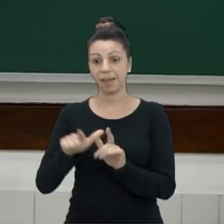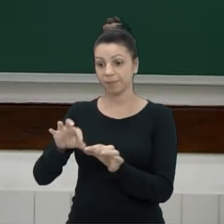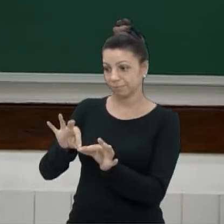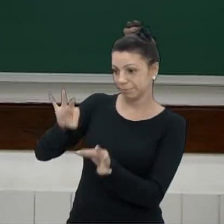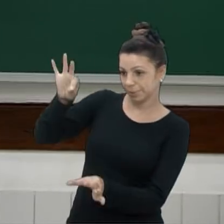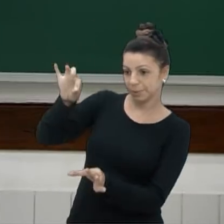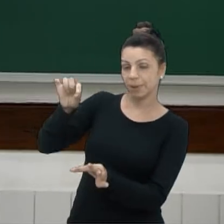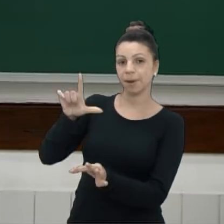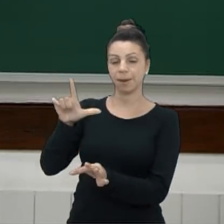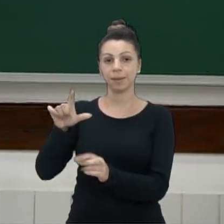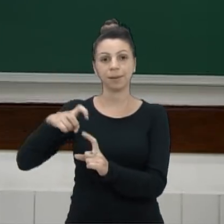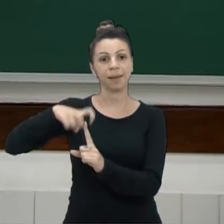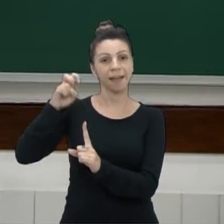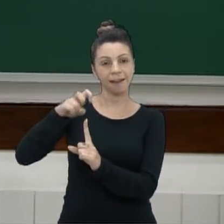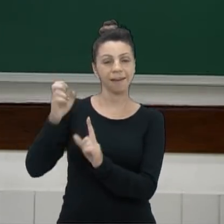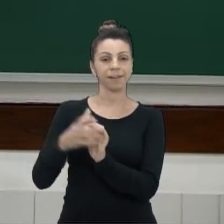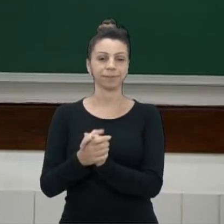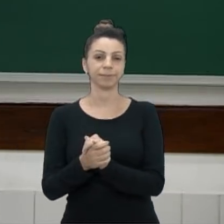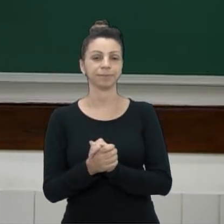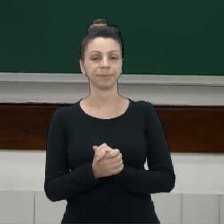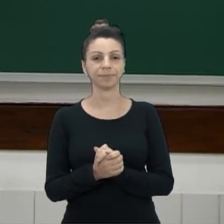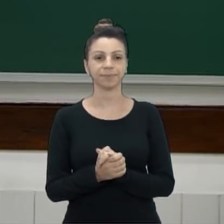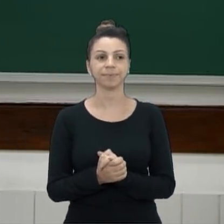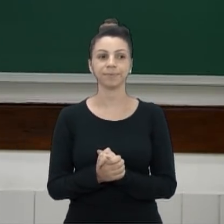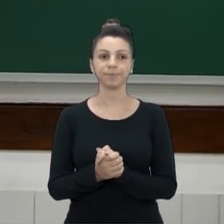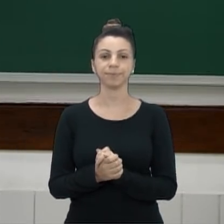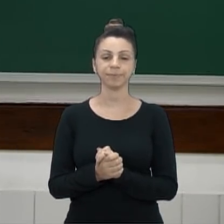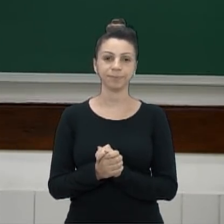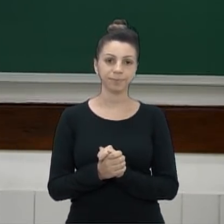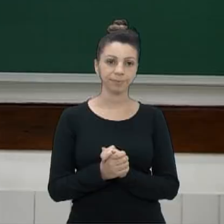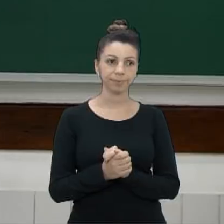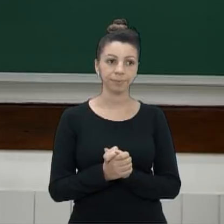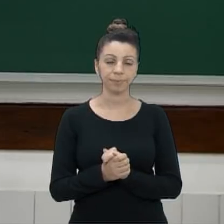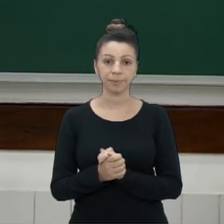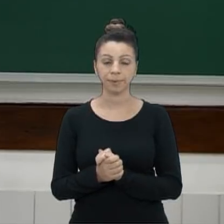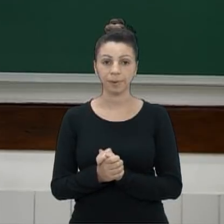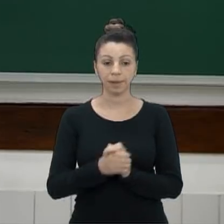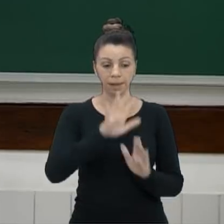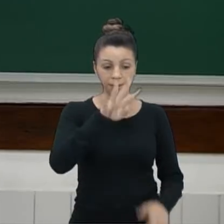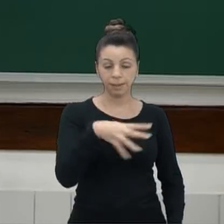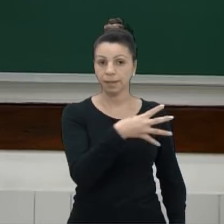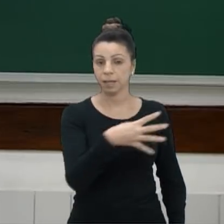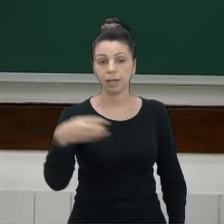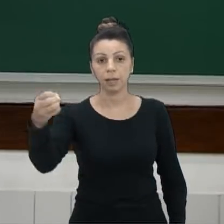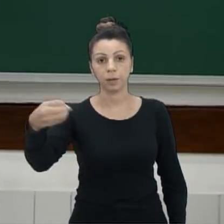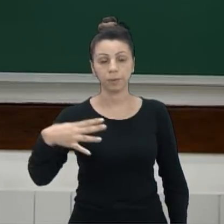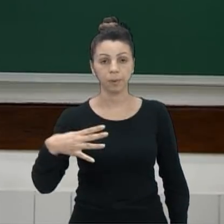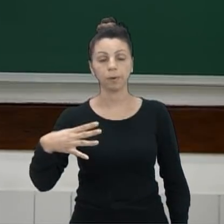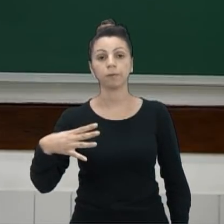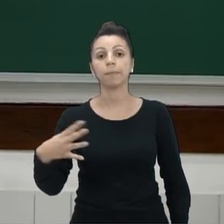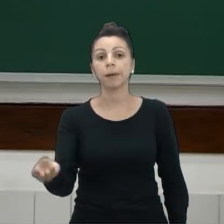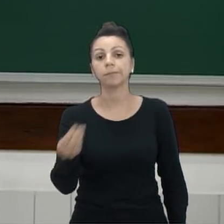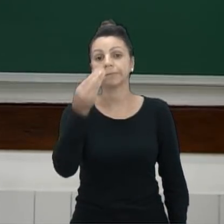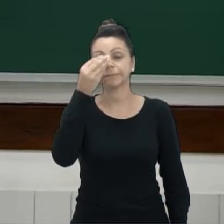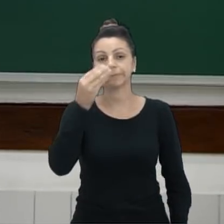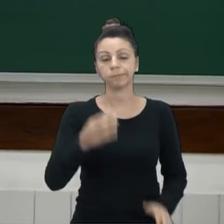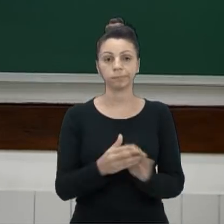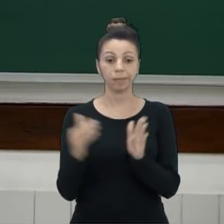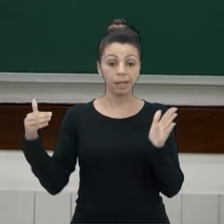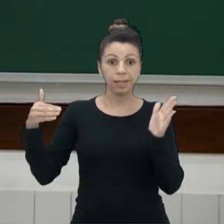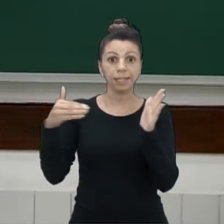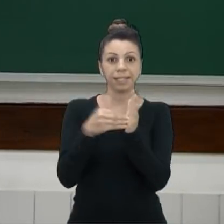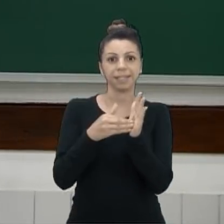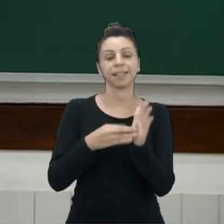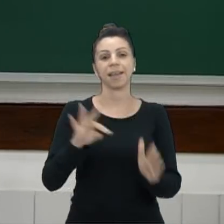etc. Nessa aula, a gente viu a nova tabela para expandir as unidades de massa, chegamos até a